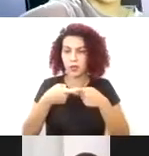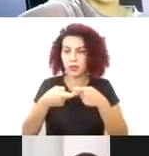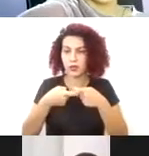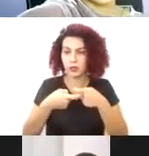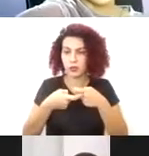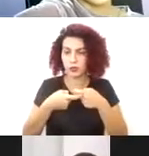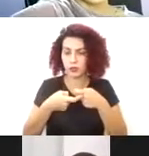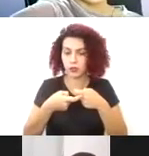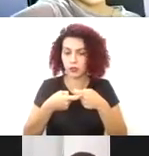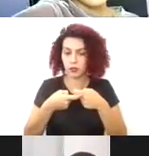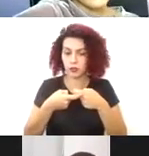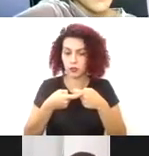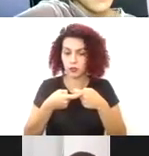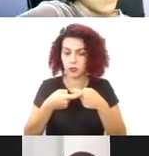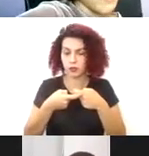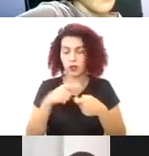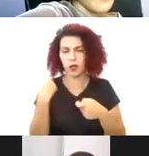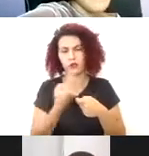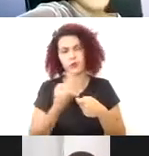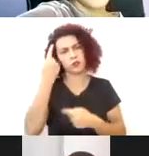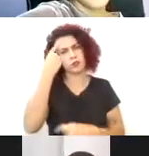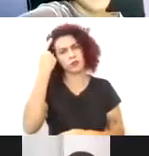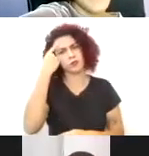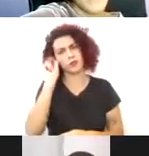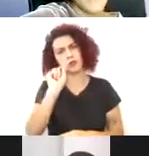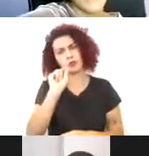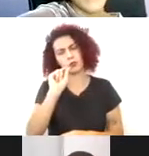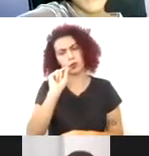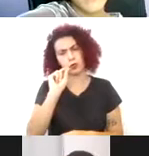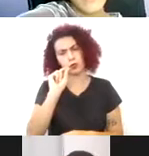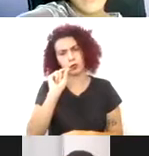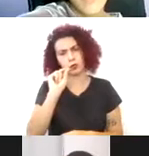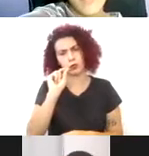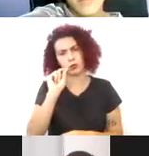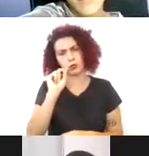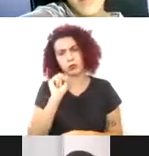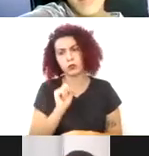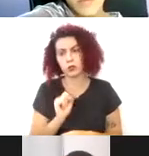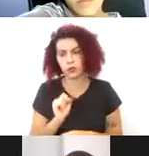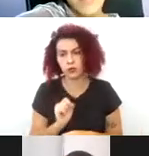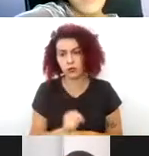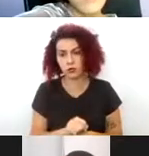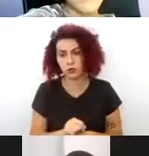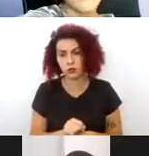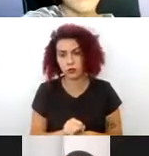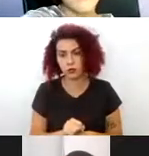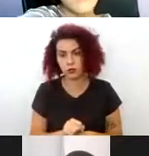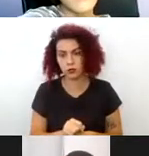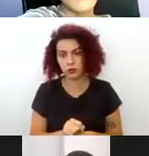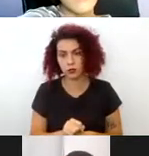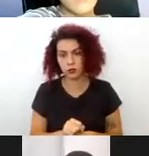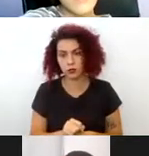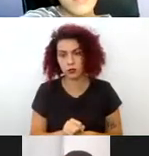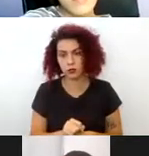gente também questiona tá o início da caminhada de desupitor é a expectativas justamente